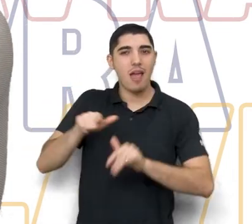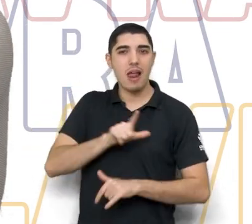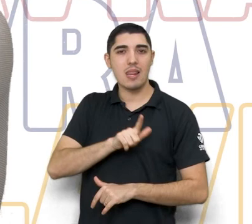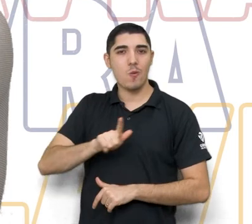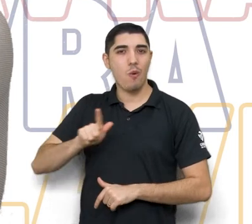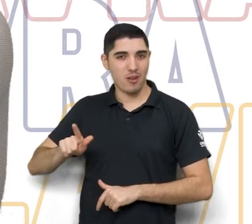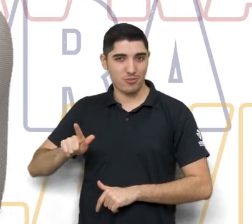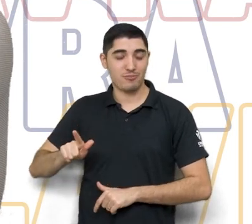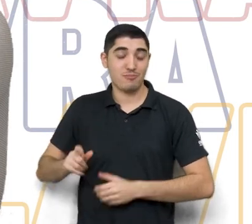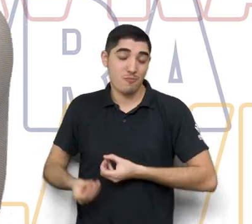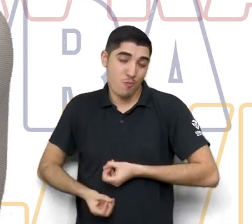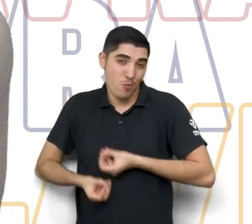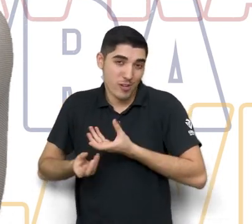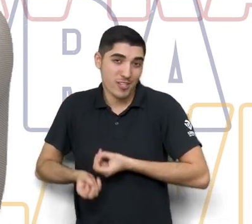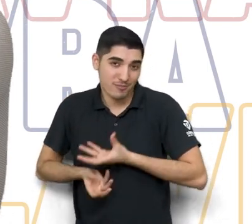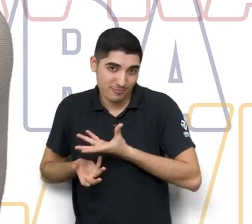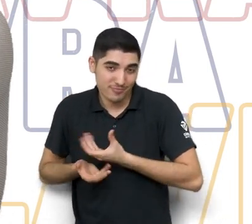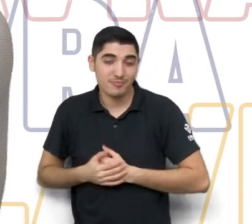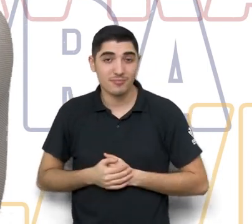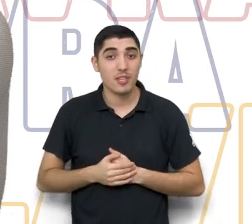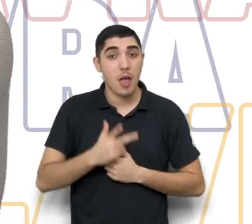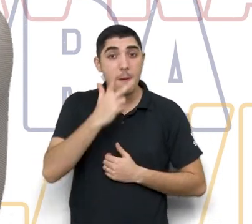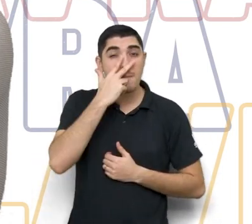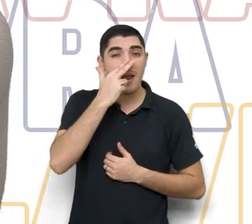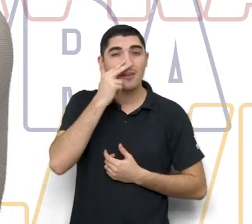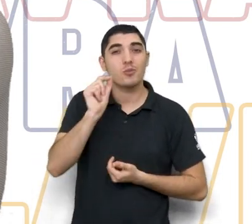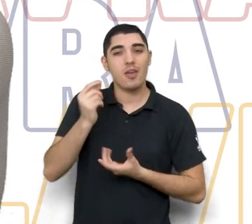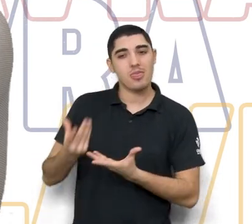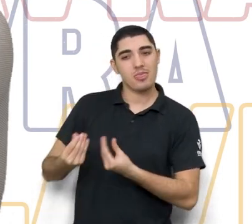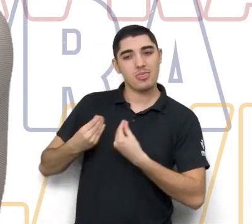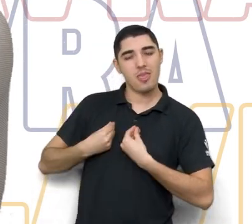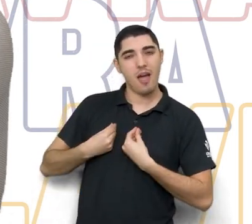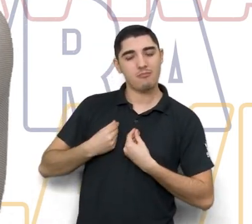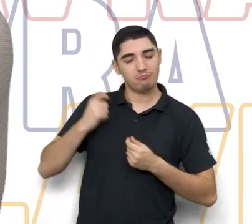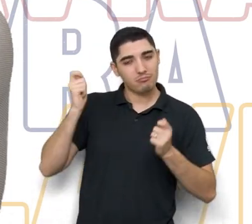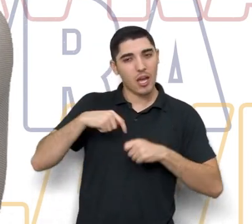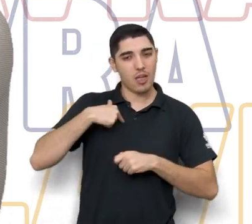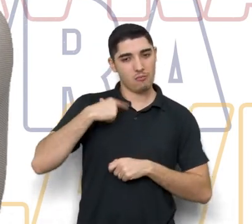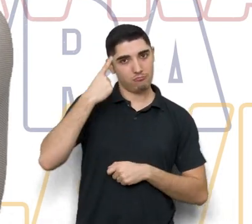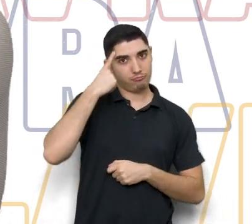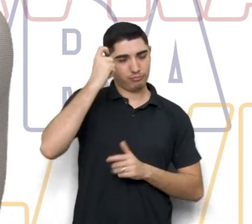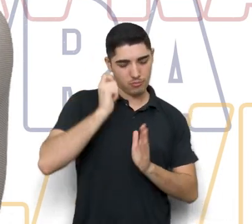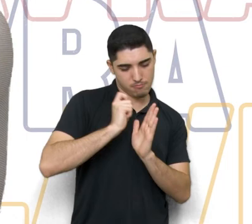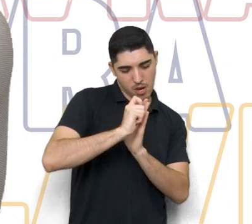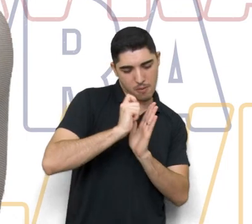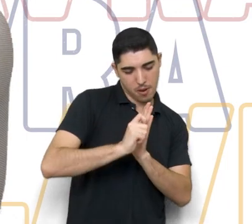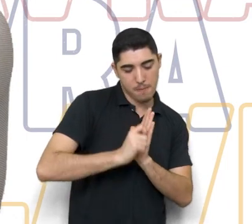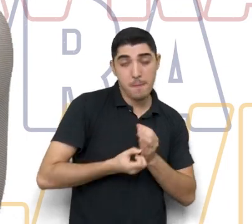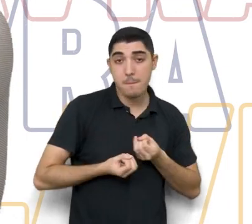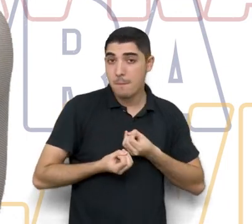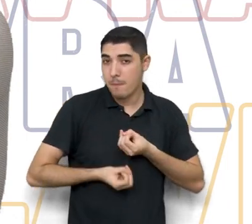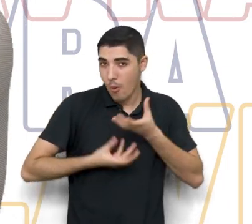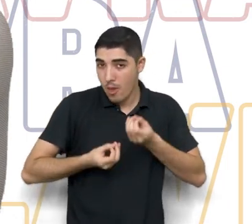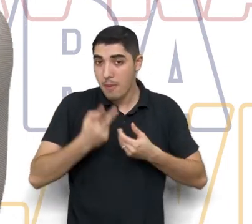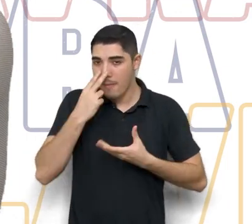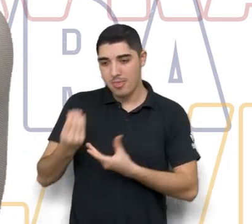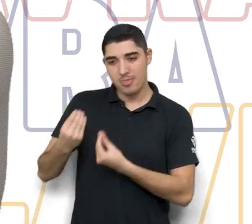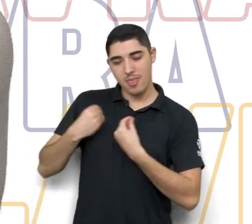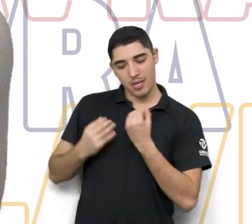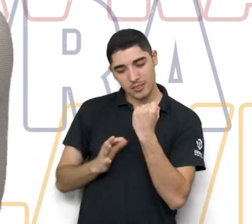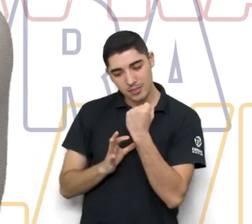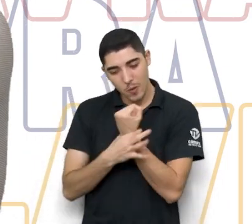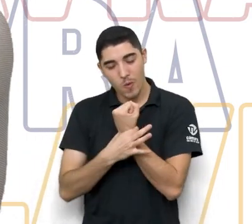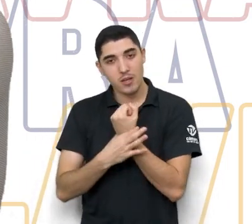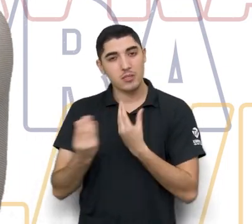poética. E isso te habilita a fazer bons poemas. Isso te dá mais segurança, te dá